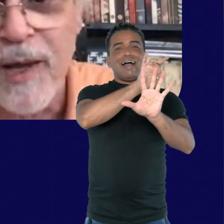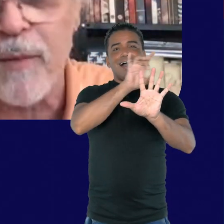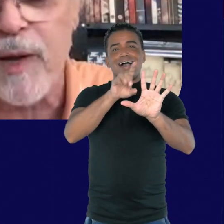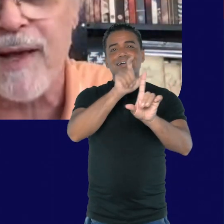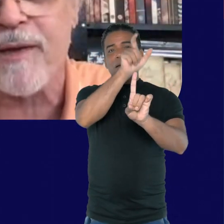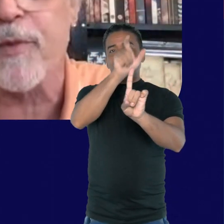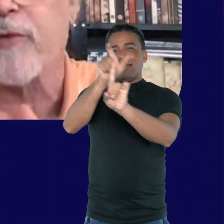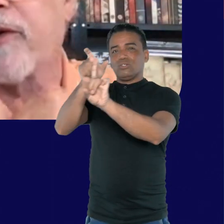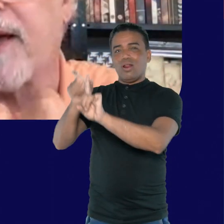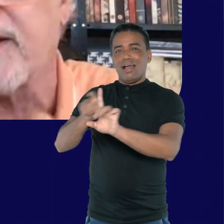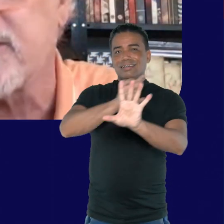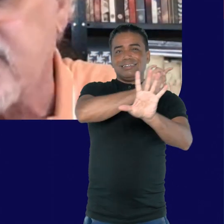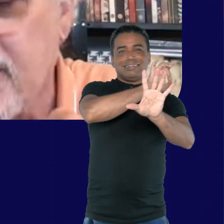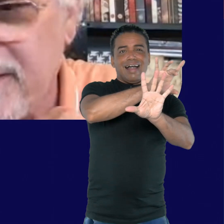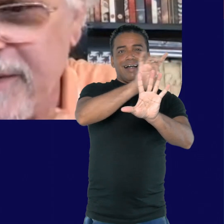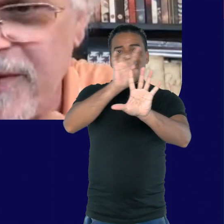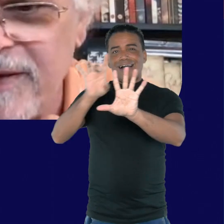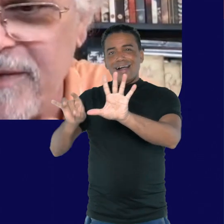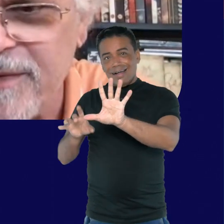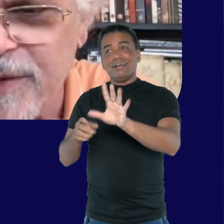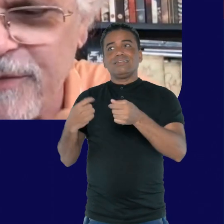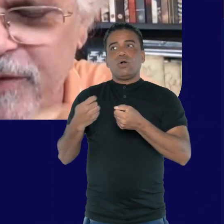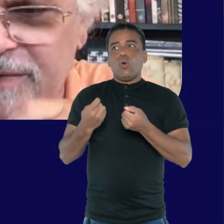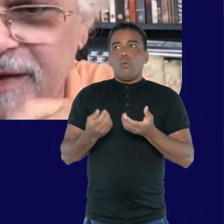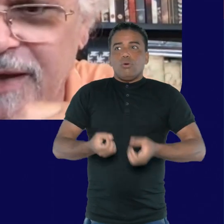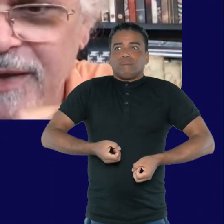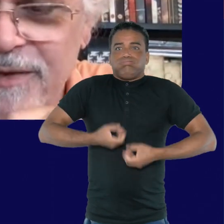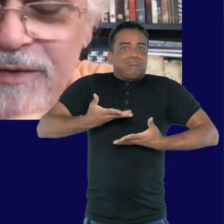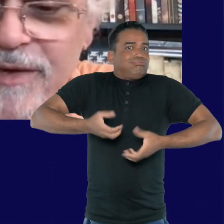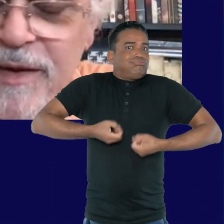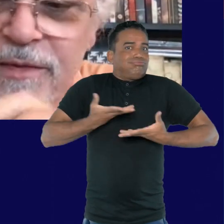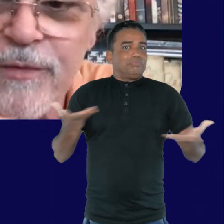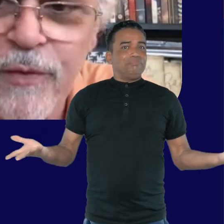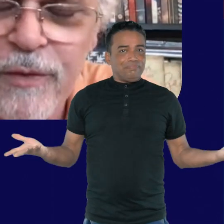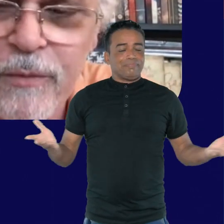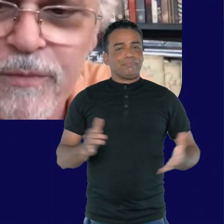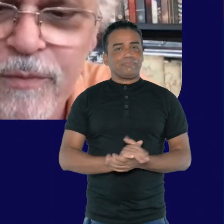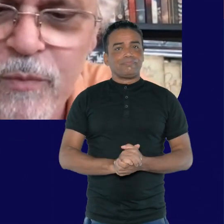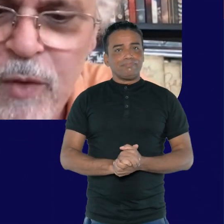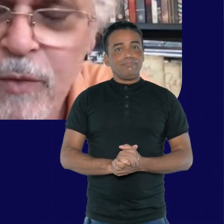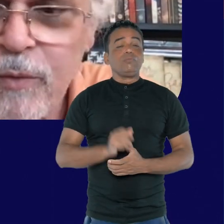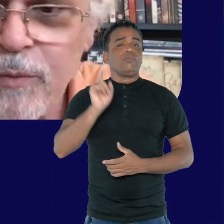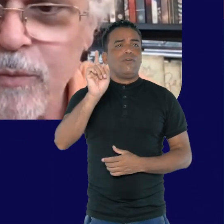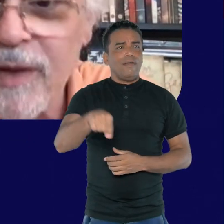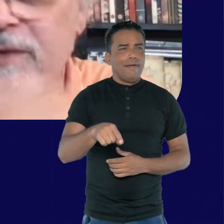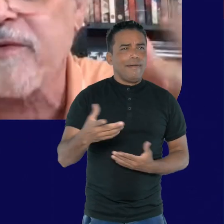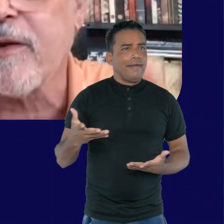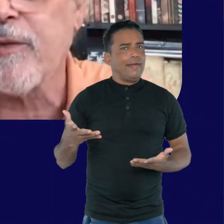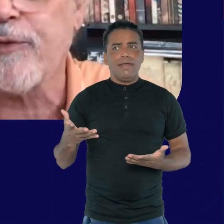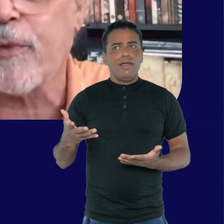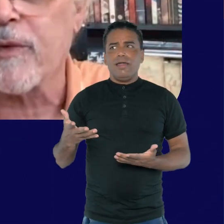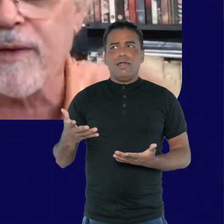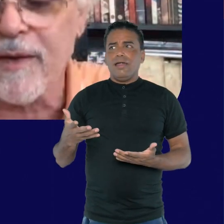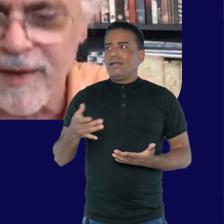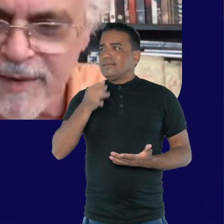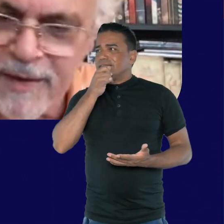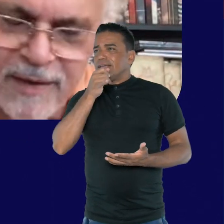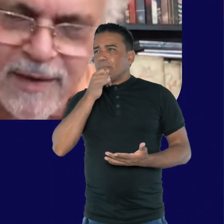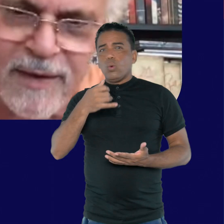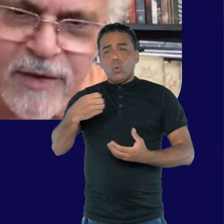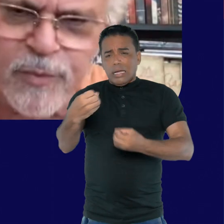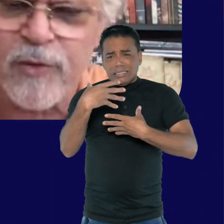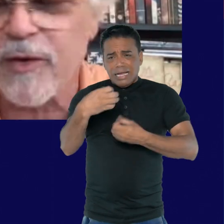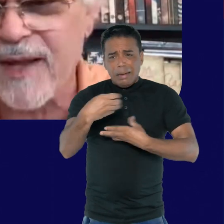modo como cada personagem deveria se manifestar. Então, assim, essa foi uma lição espontânea